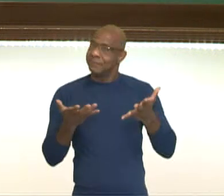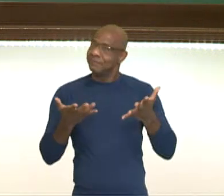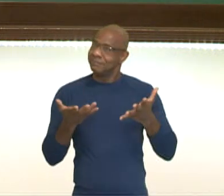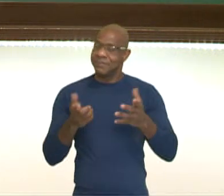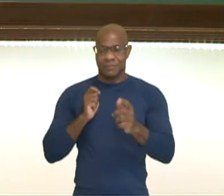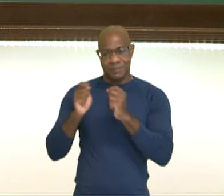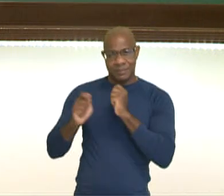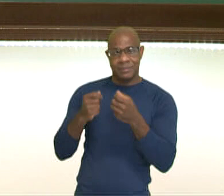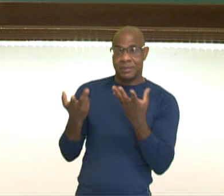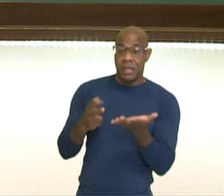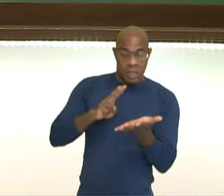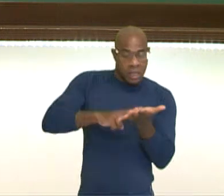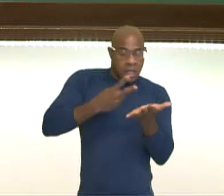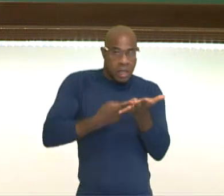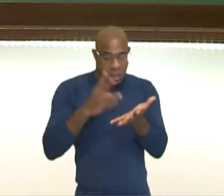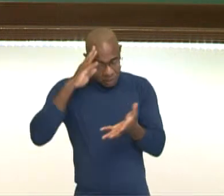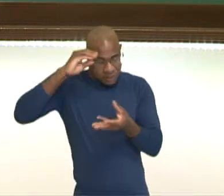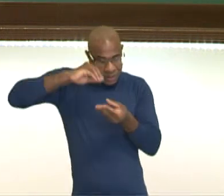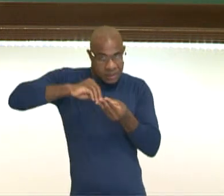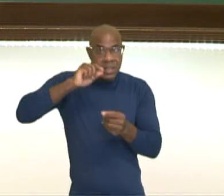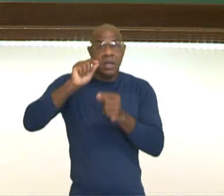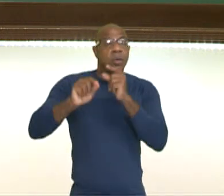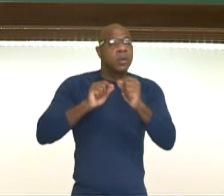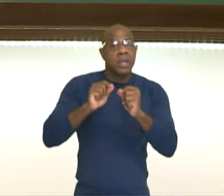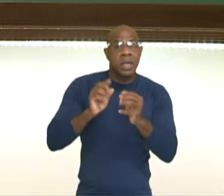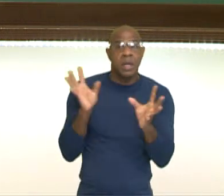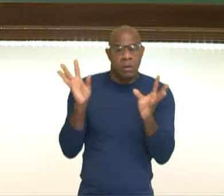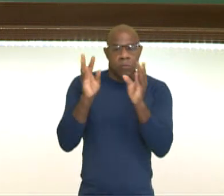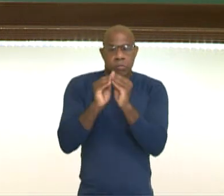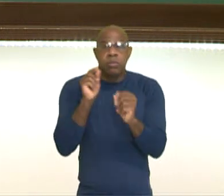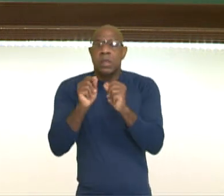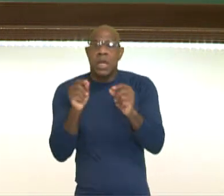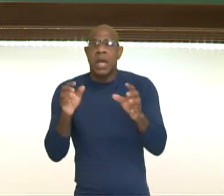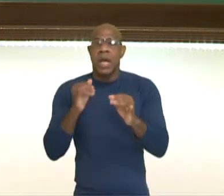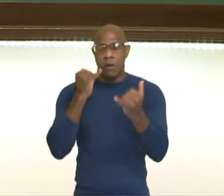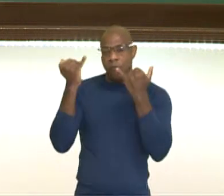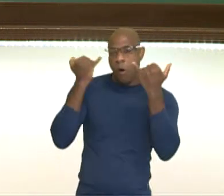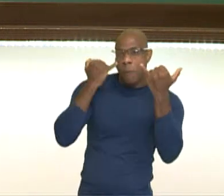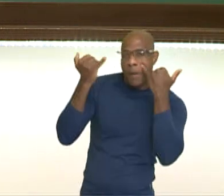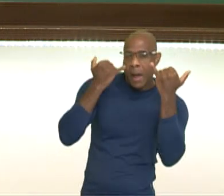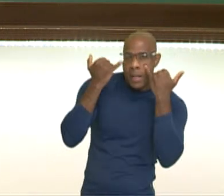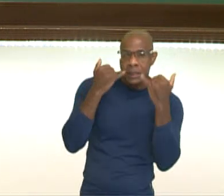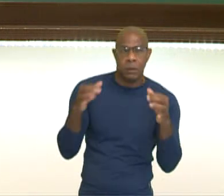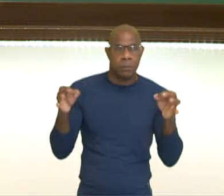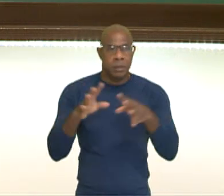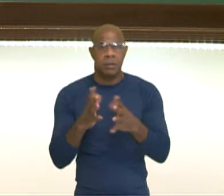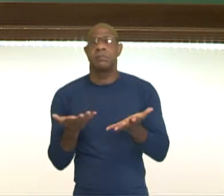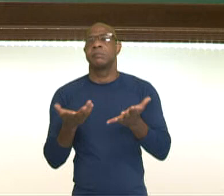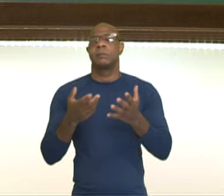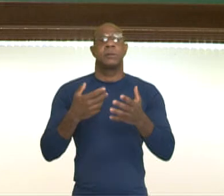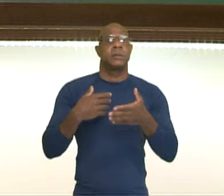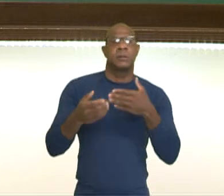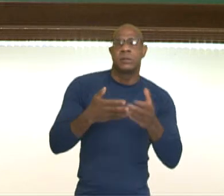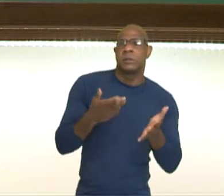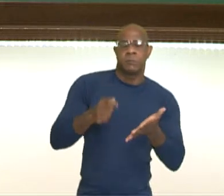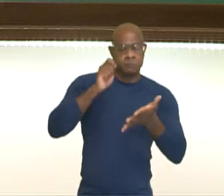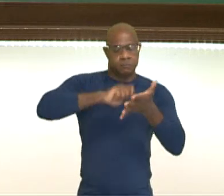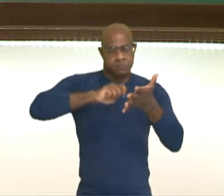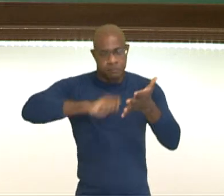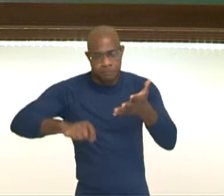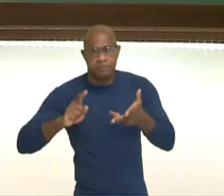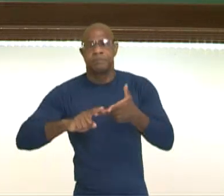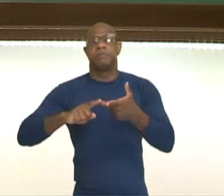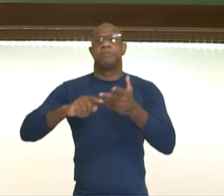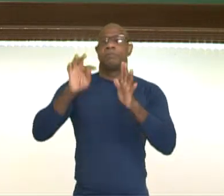Então, interpretar esse fato, completar informações, seja com iconografia, com gráficos, com